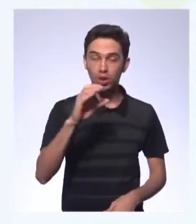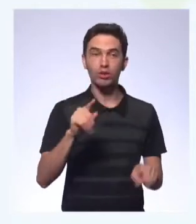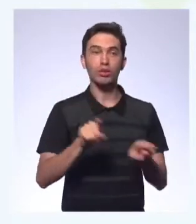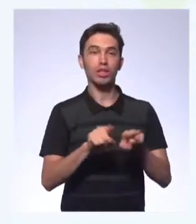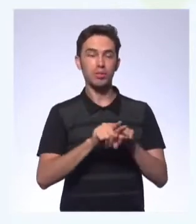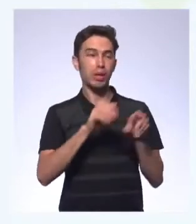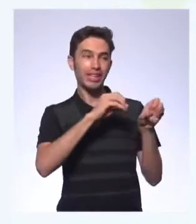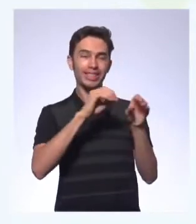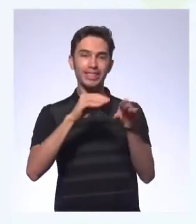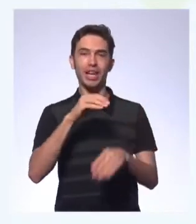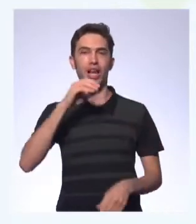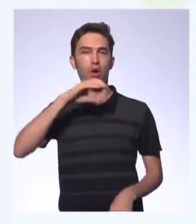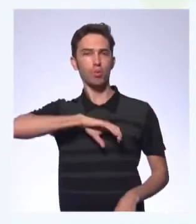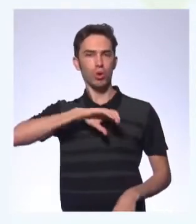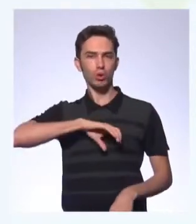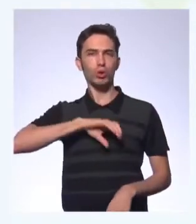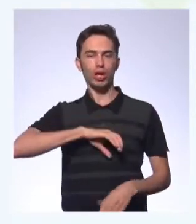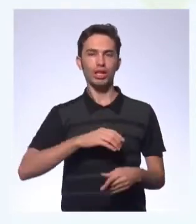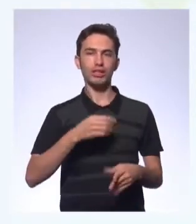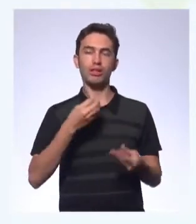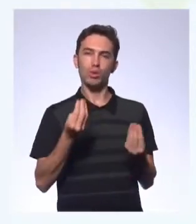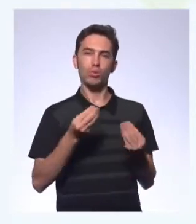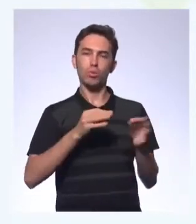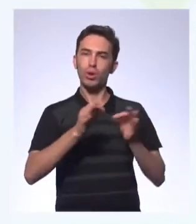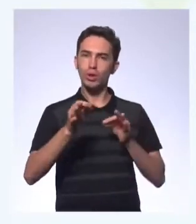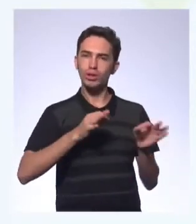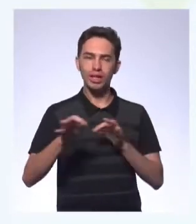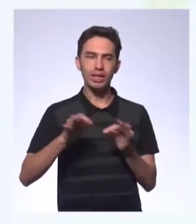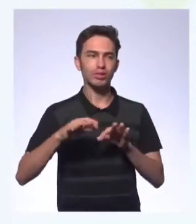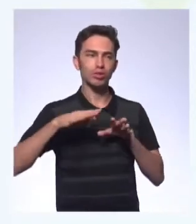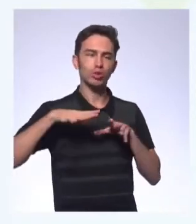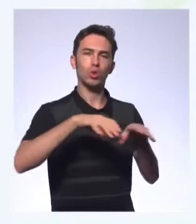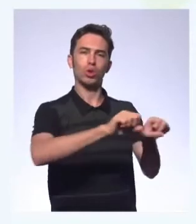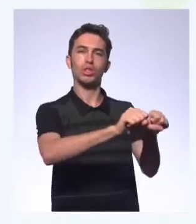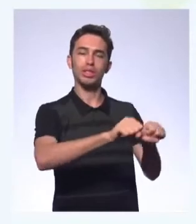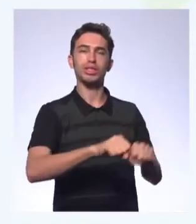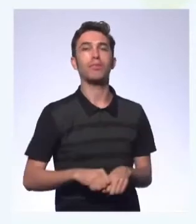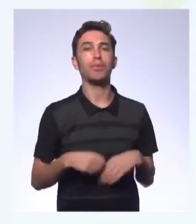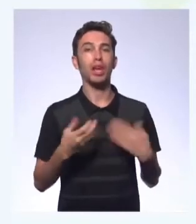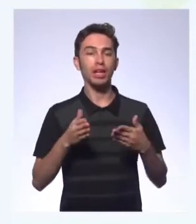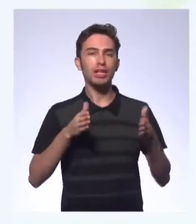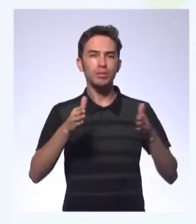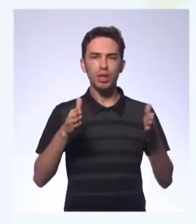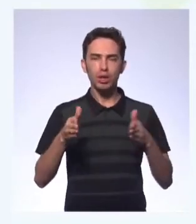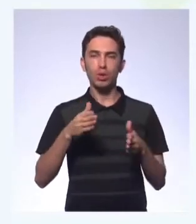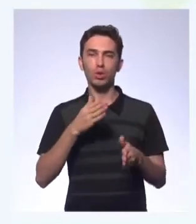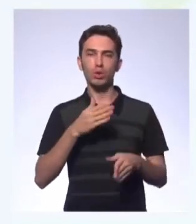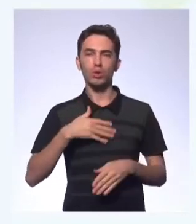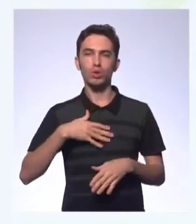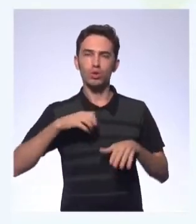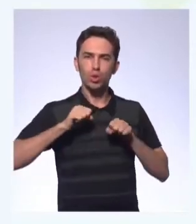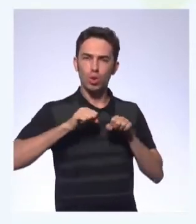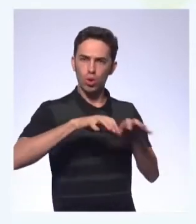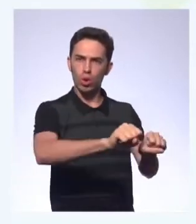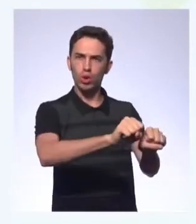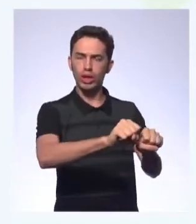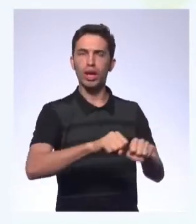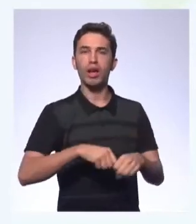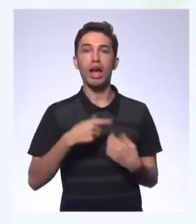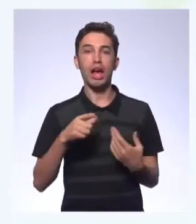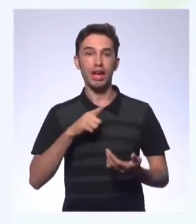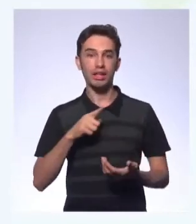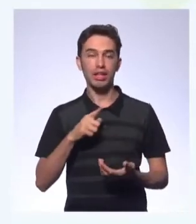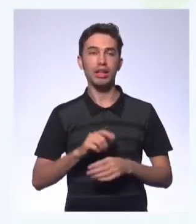processo colonizador. Ao longo do período colonial, vigorou uma íntima